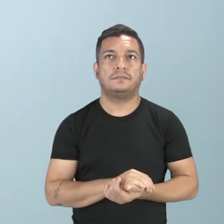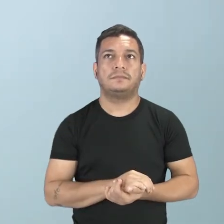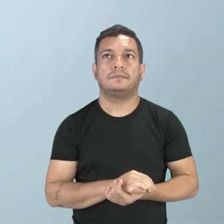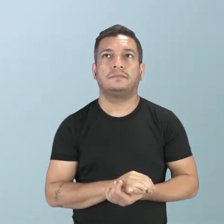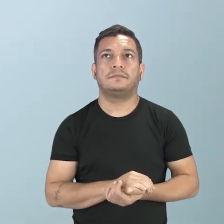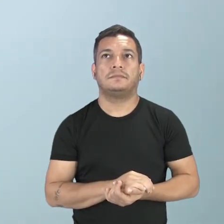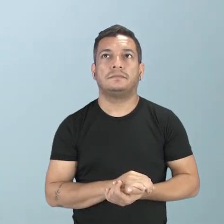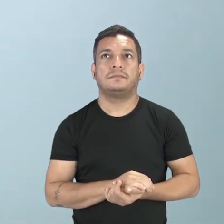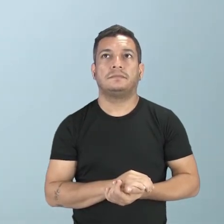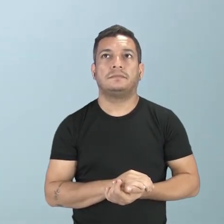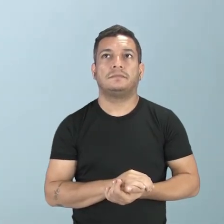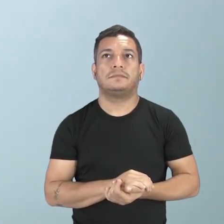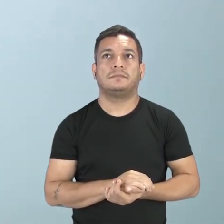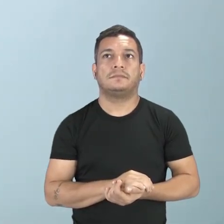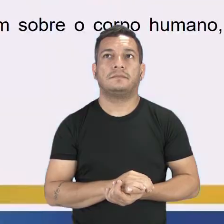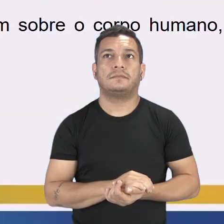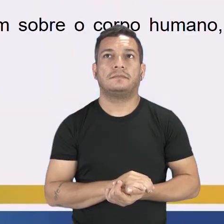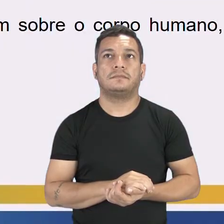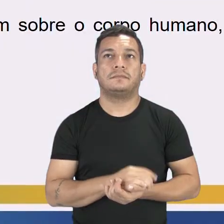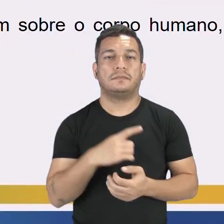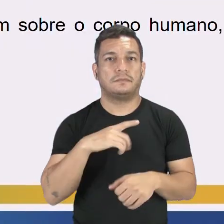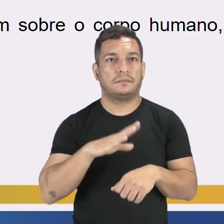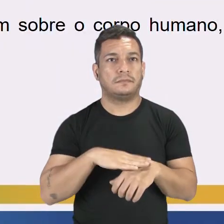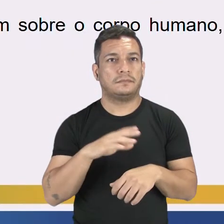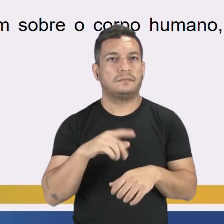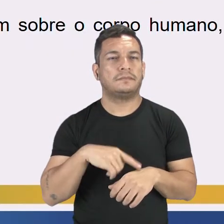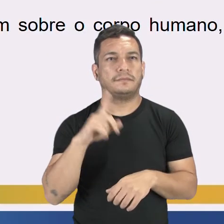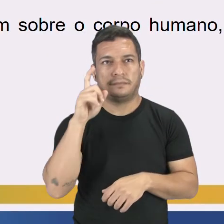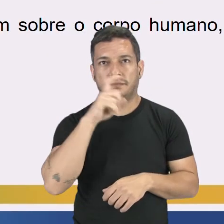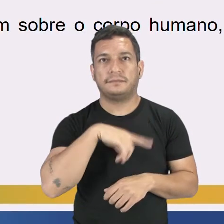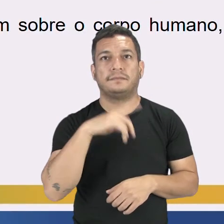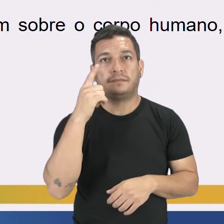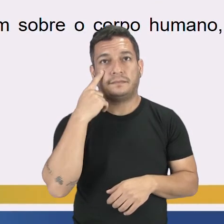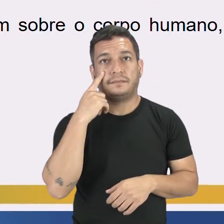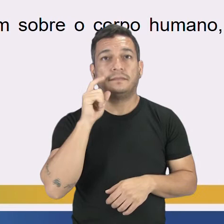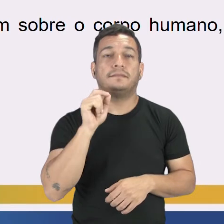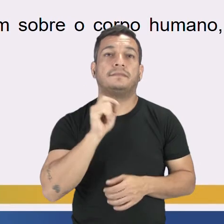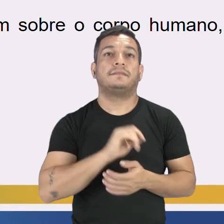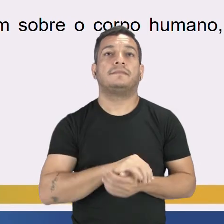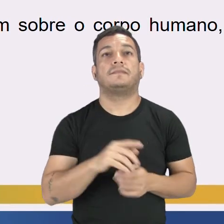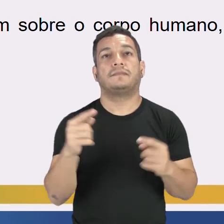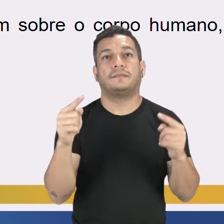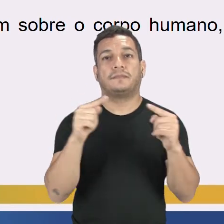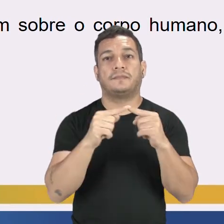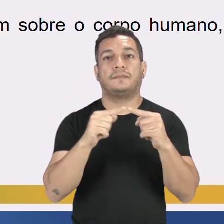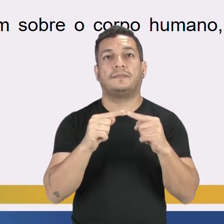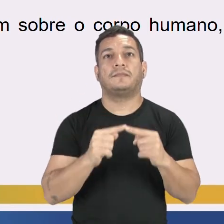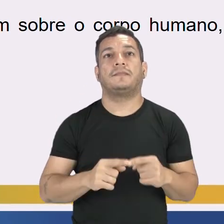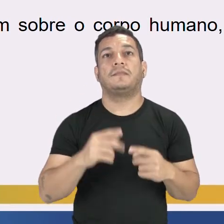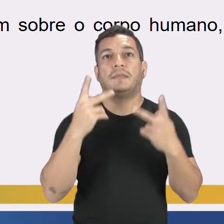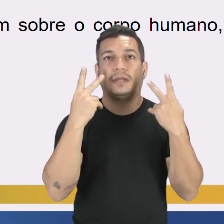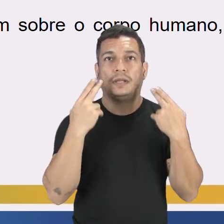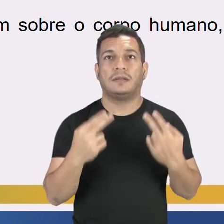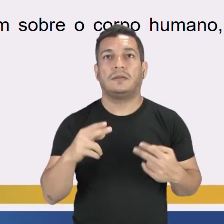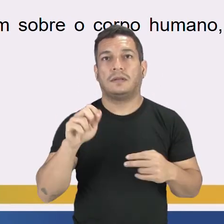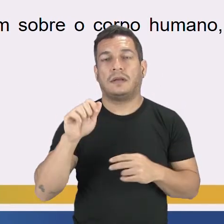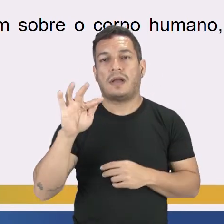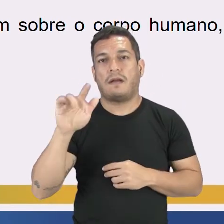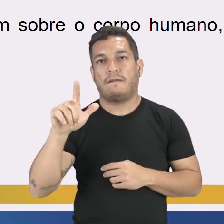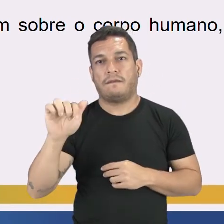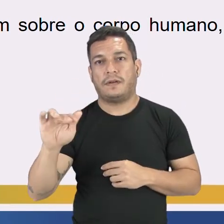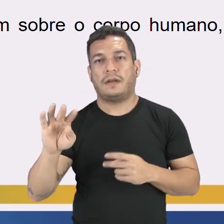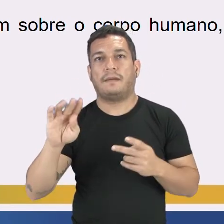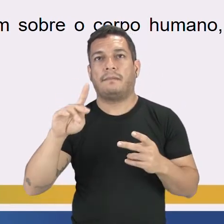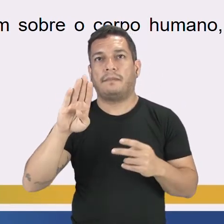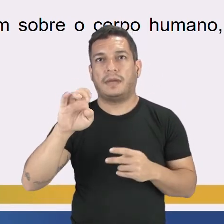Temos uma segunda questão para exercitar, essa que leva um pouquinho mais de trabalho, e diz assim: relacione as radiações naturais alfa, beta e